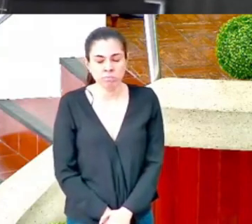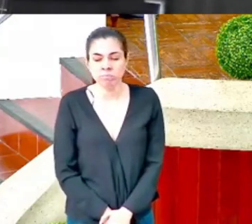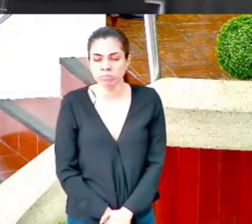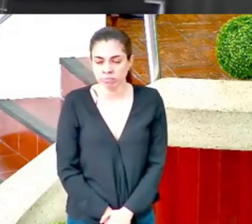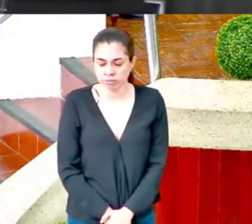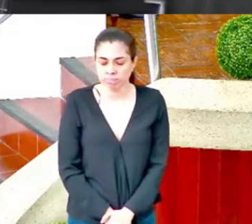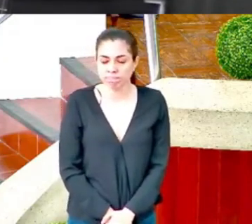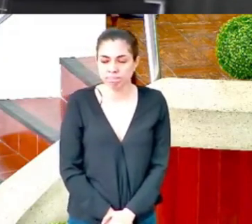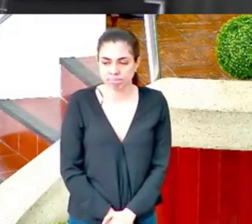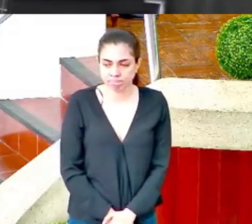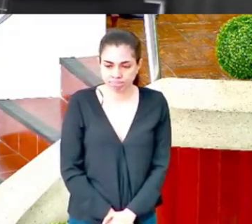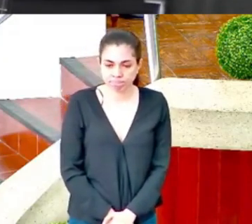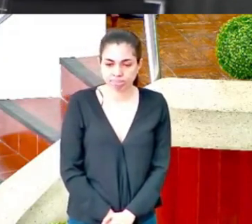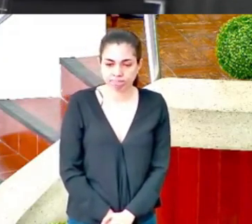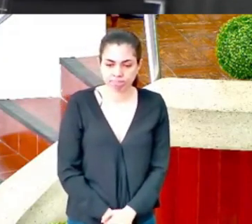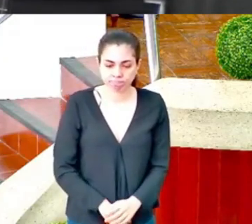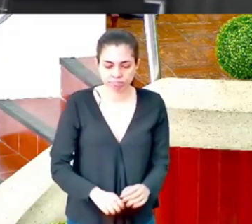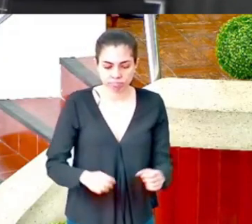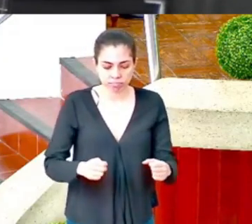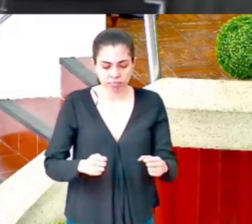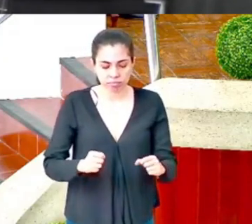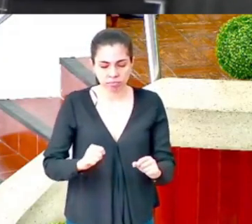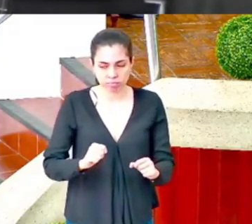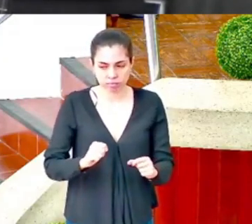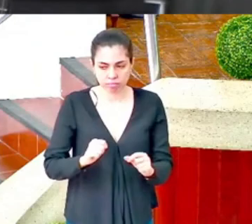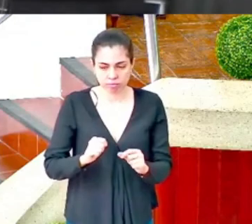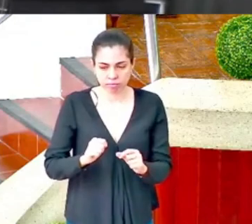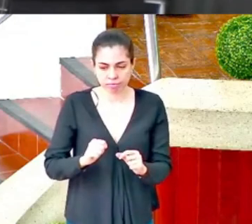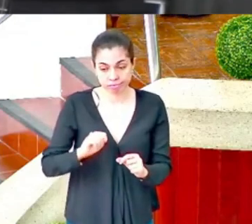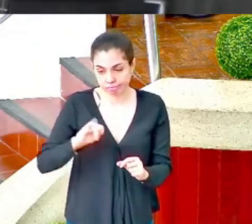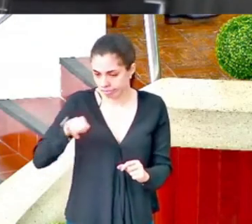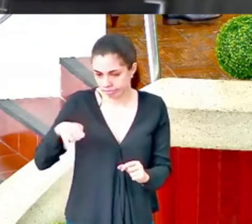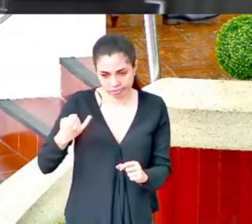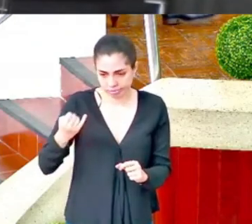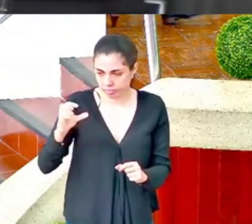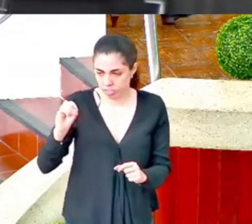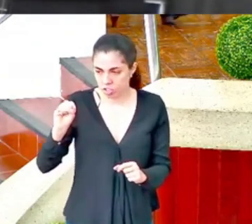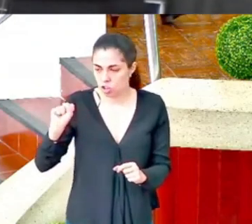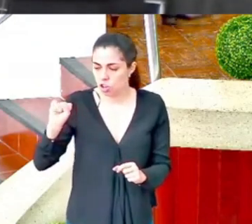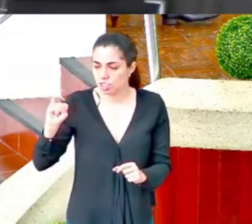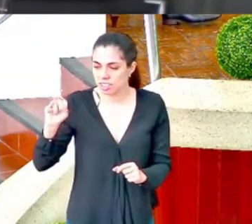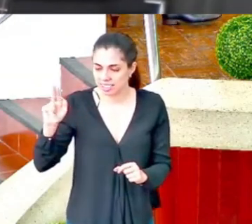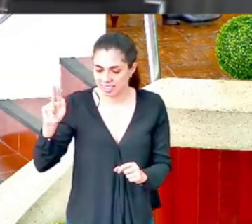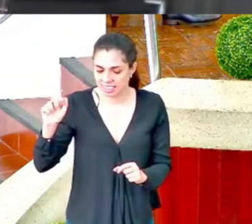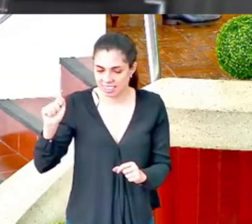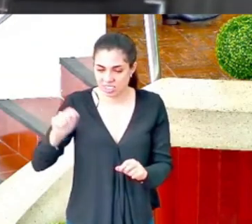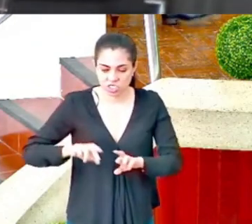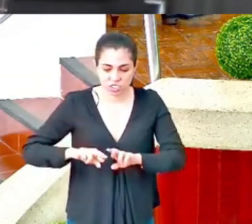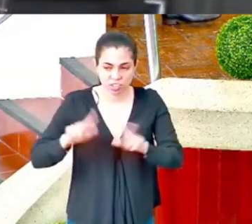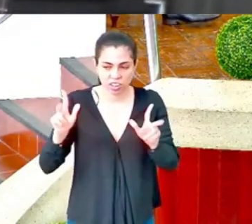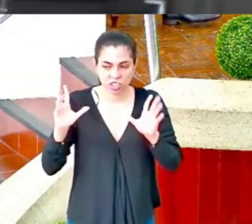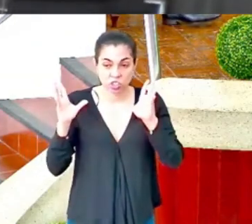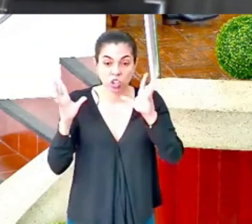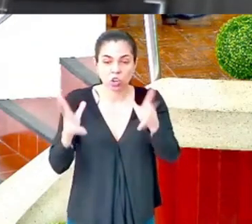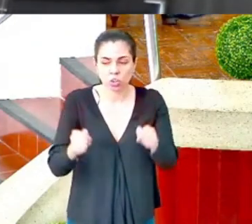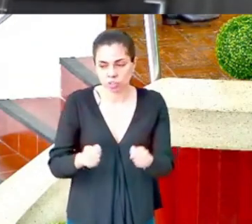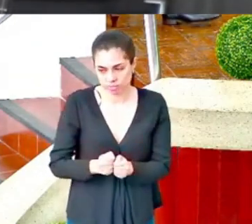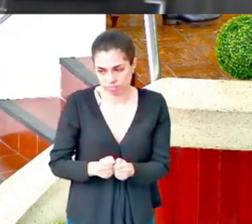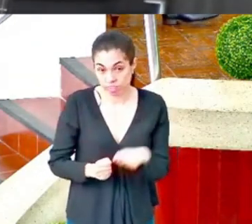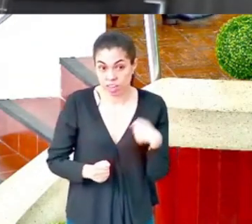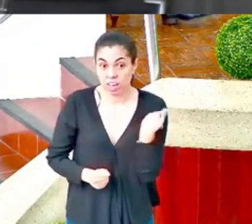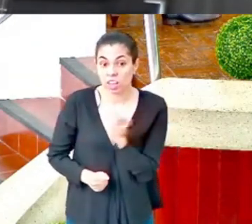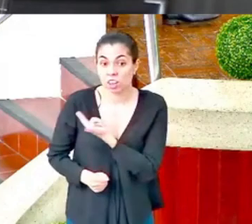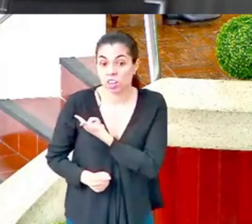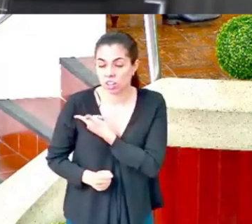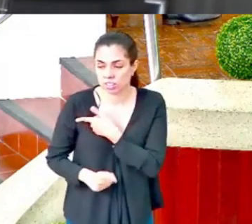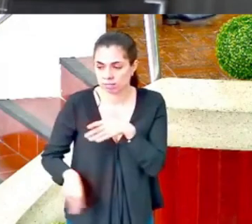da curva nem sempre é fácil. Não foi para Josias, não é para nós, mas esse é o desafio do cristianismo. O desafio